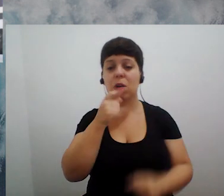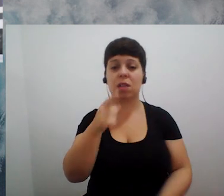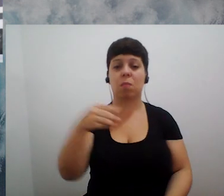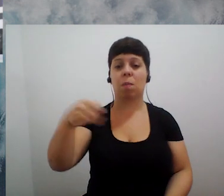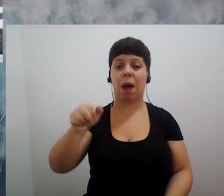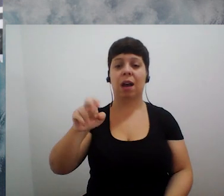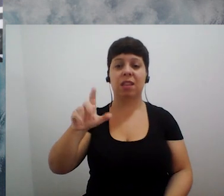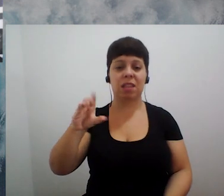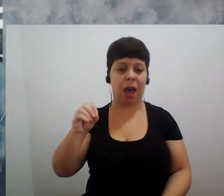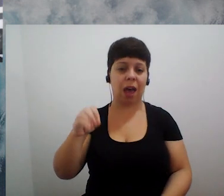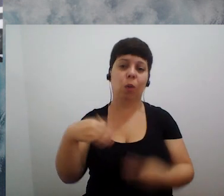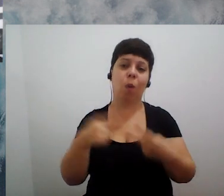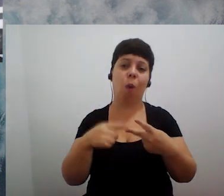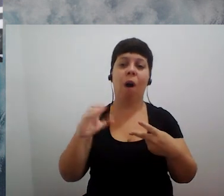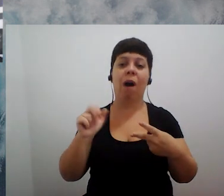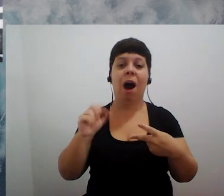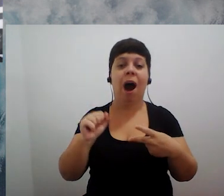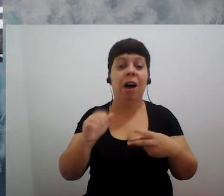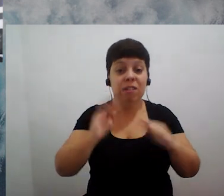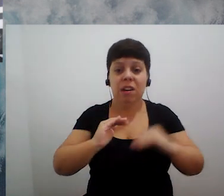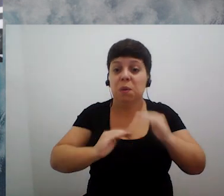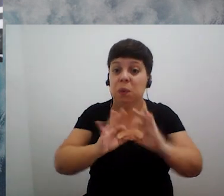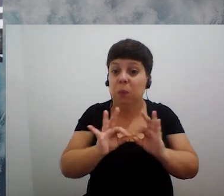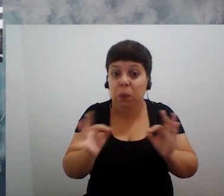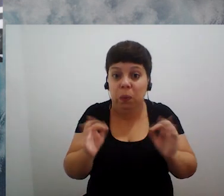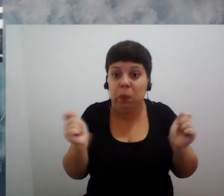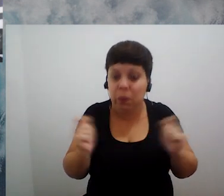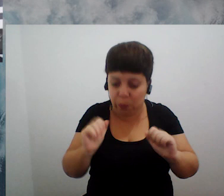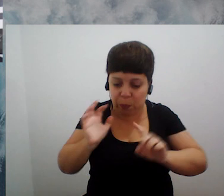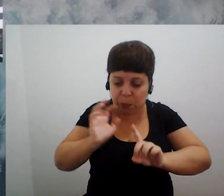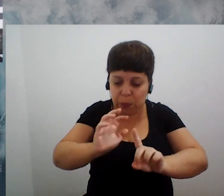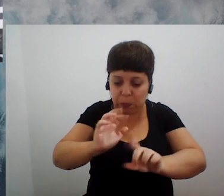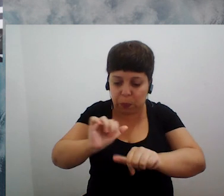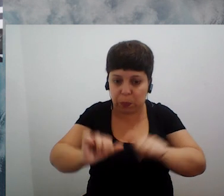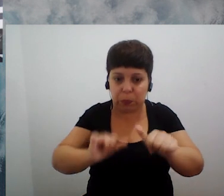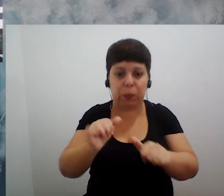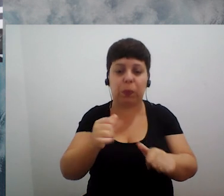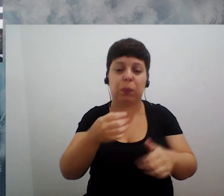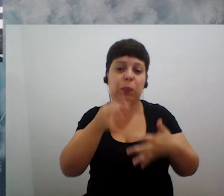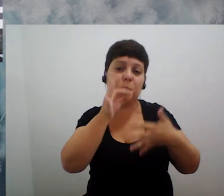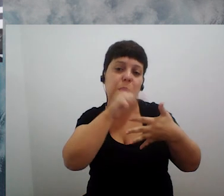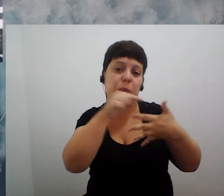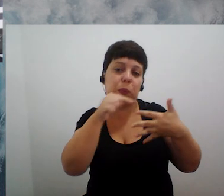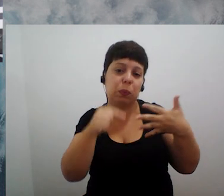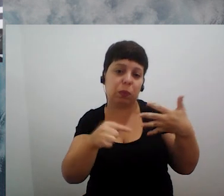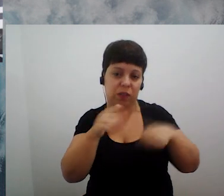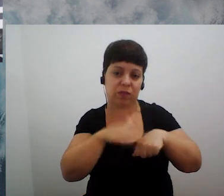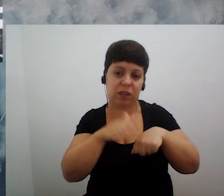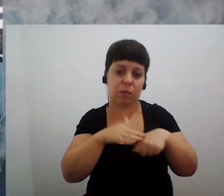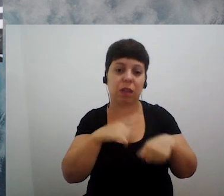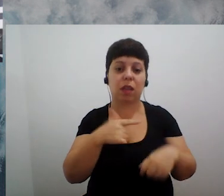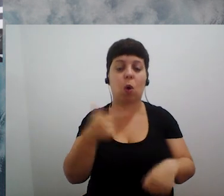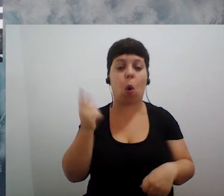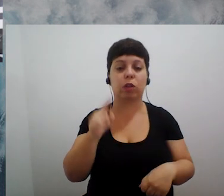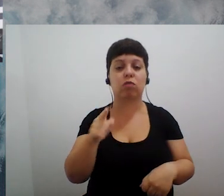tipo do Marcelo, do Carlos, né, que são pequenas ações, mas que têm um potencial de transformação muito grande, né? Cita algumas, assim, não só essa que